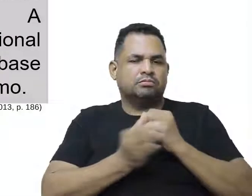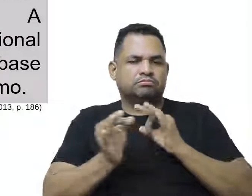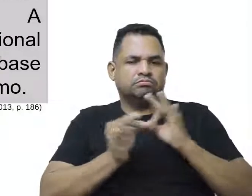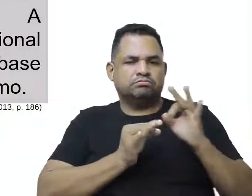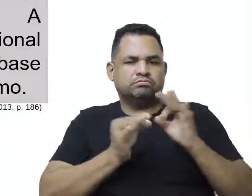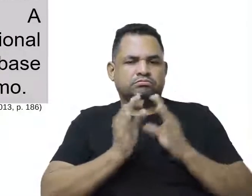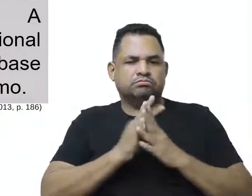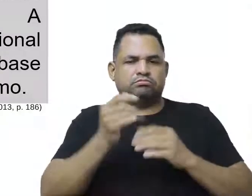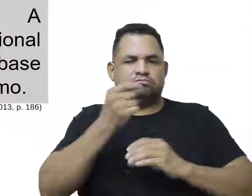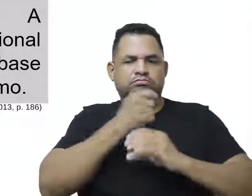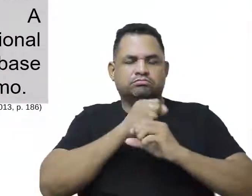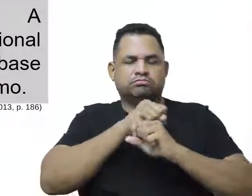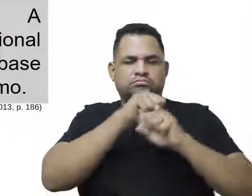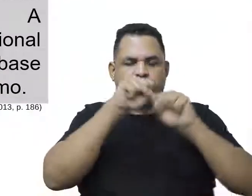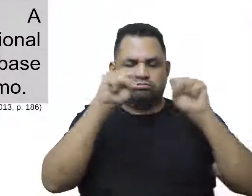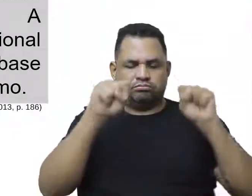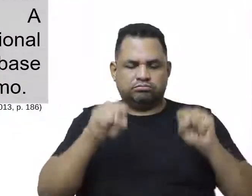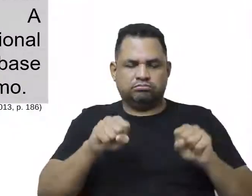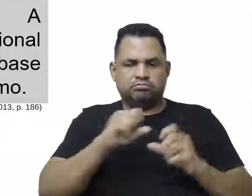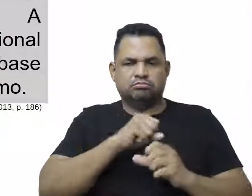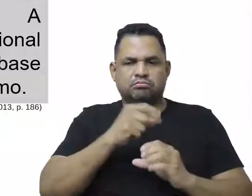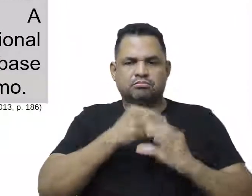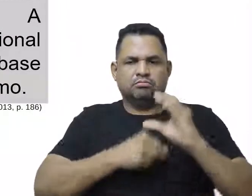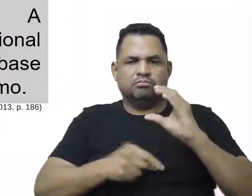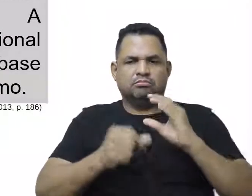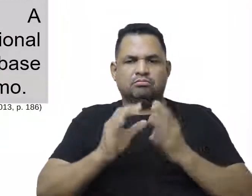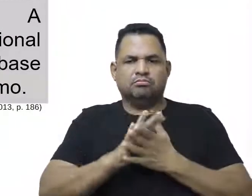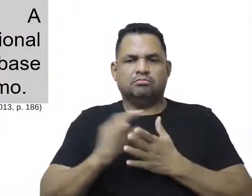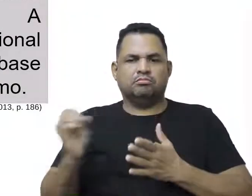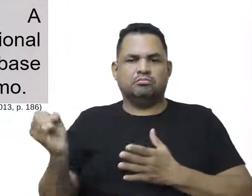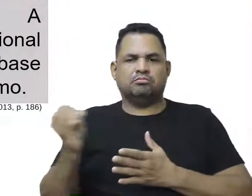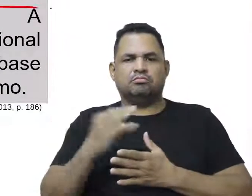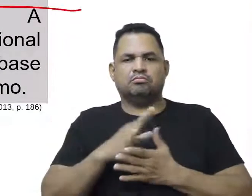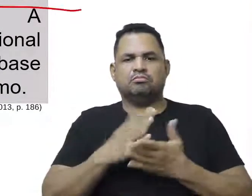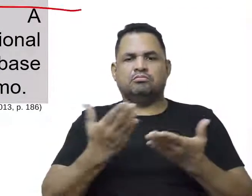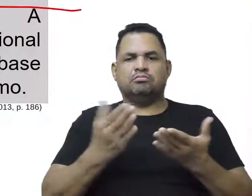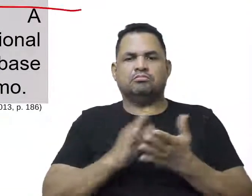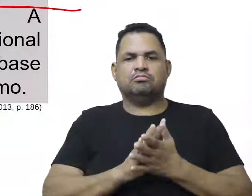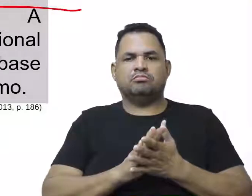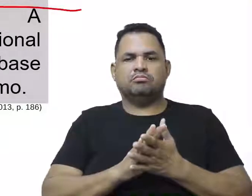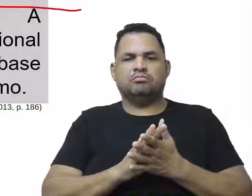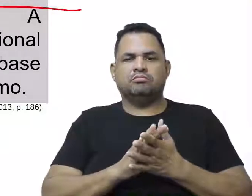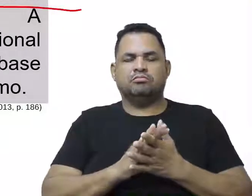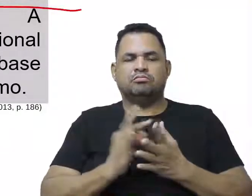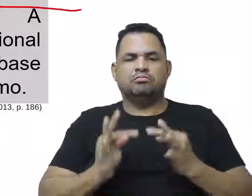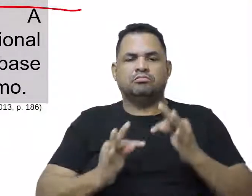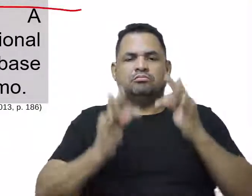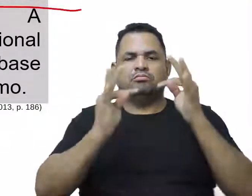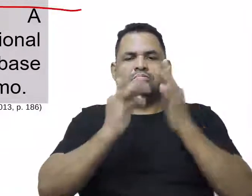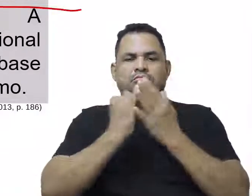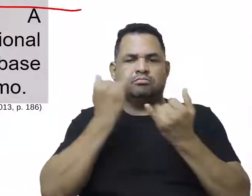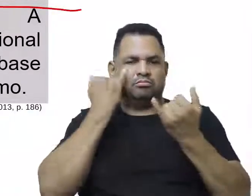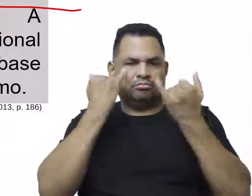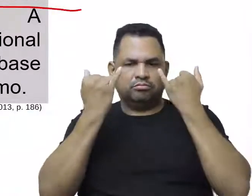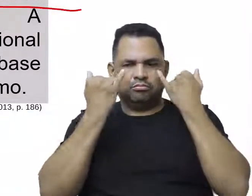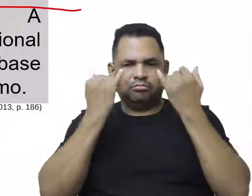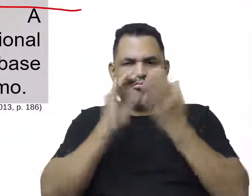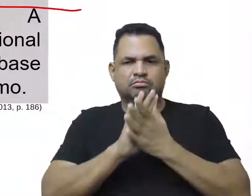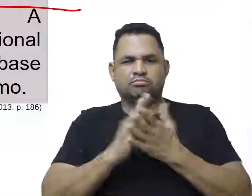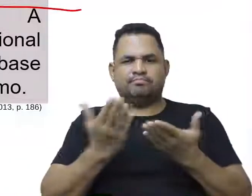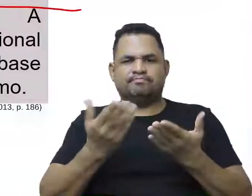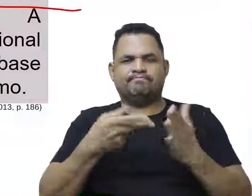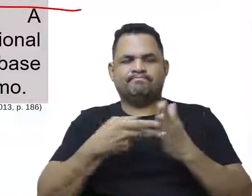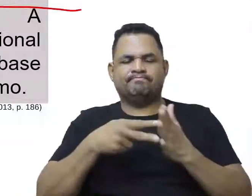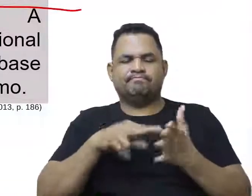Então as novas tecnologias da informação deram outro sentido as sociedades contemporâneas Ou seja